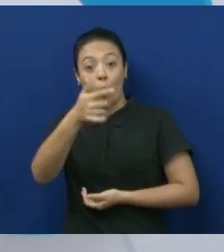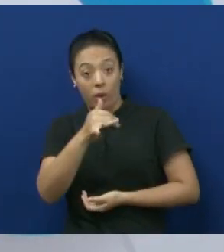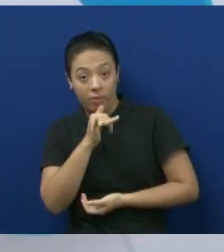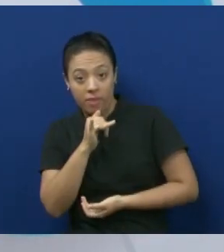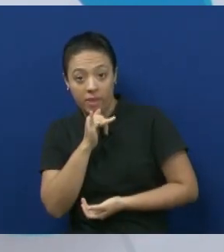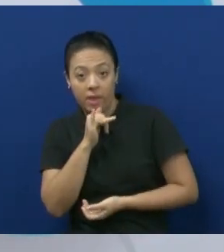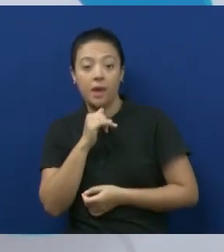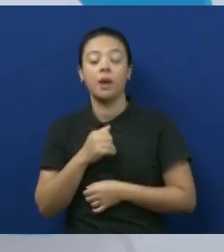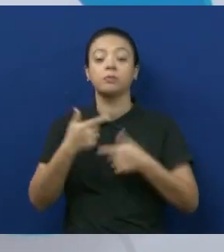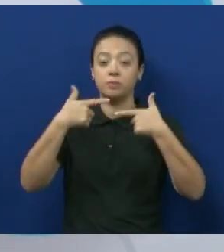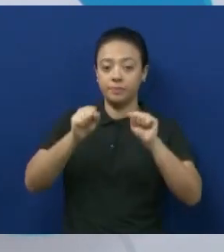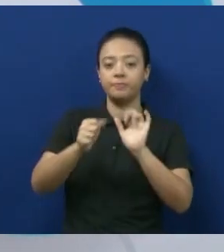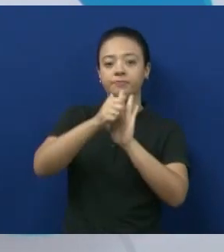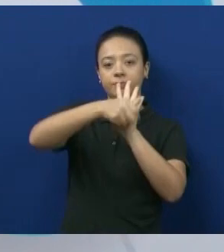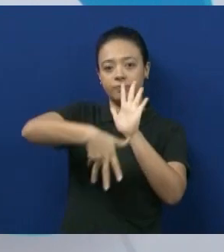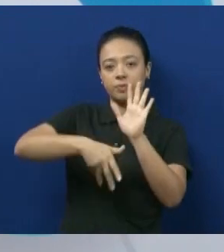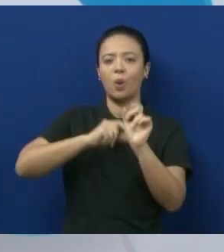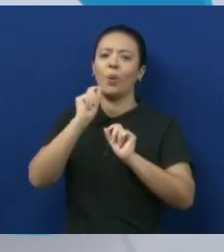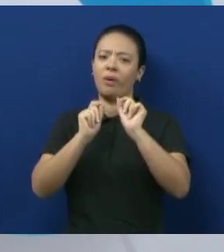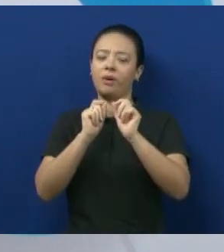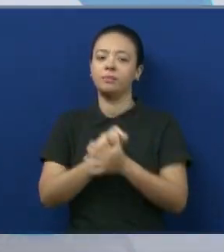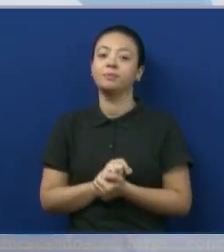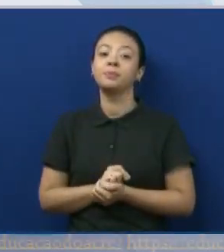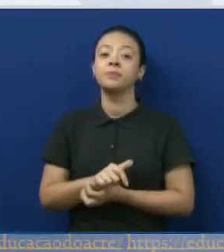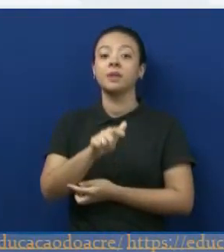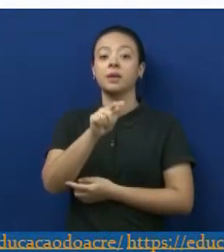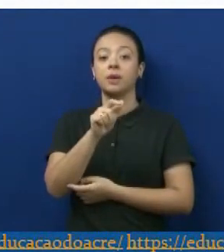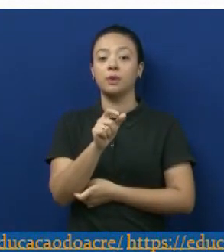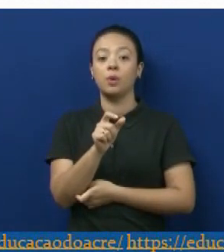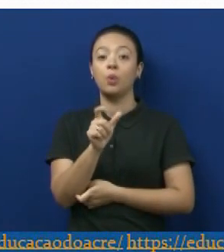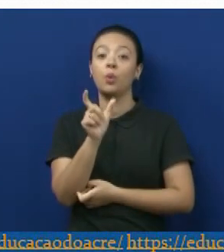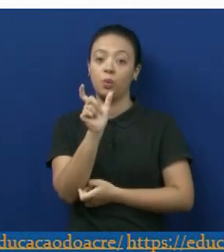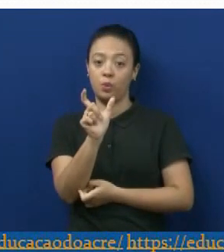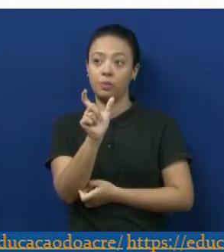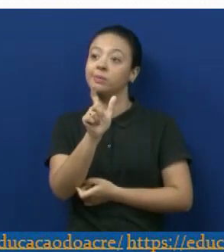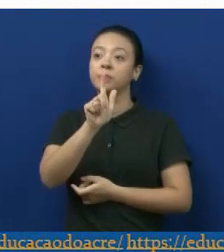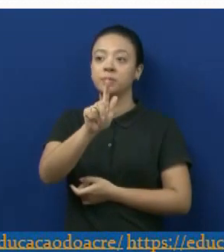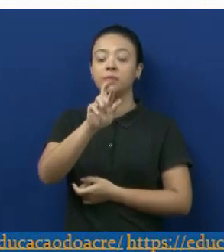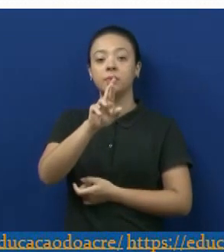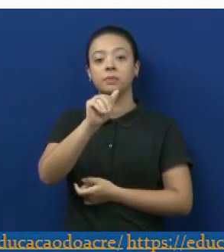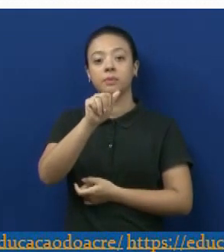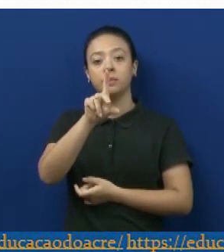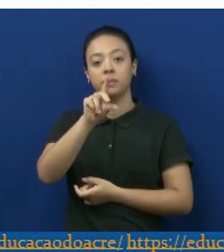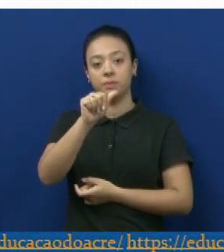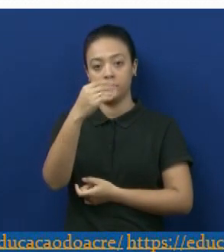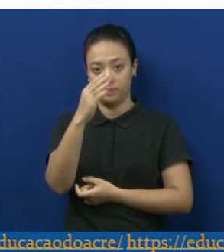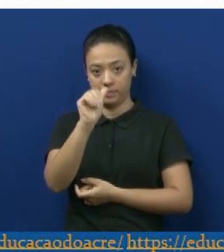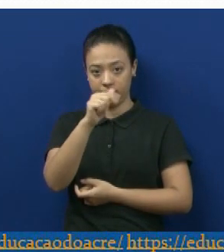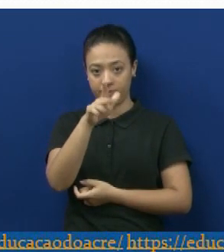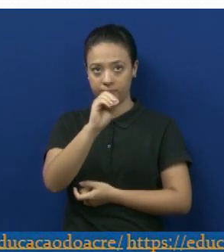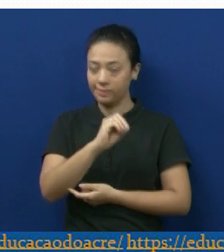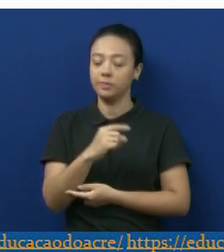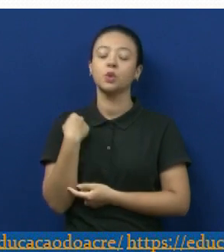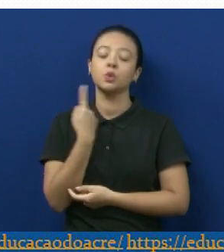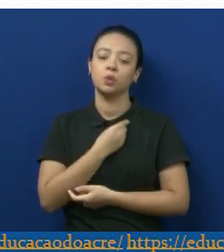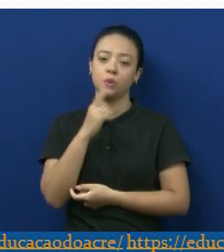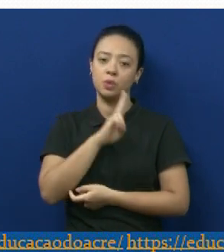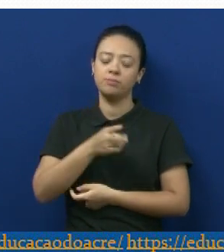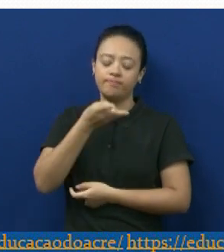causar na gente essa reflexão. Se tudo também é para sempre, como que o para sempre sempre